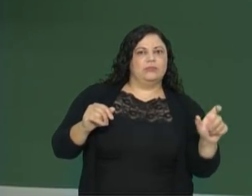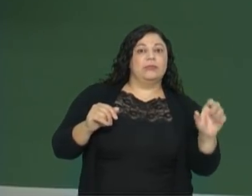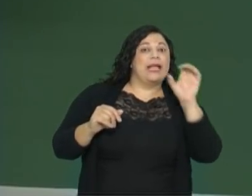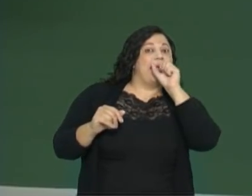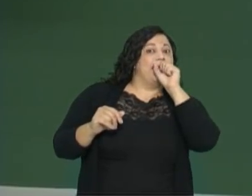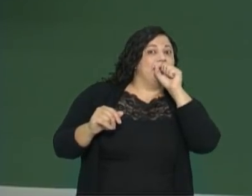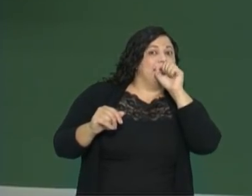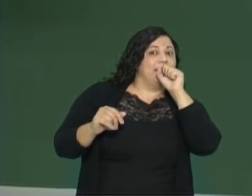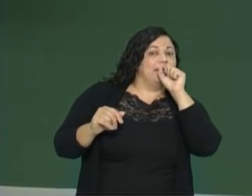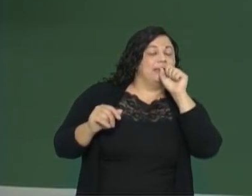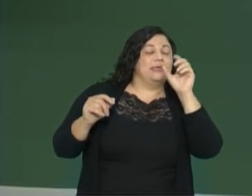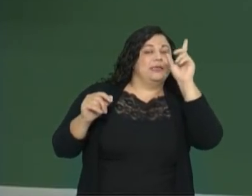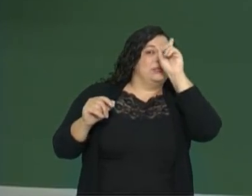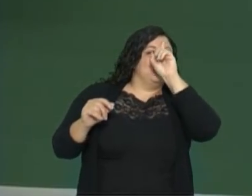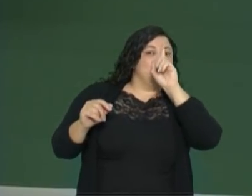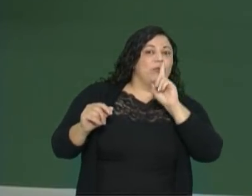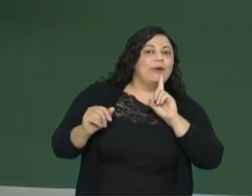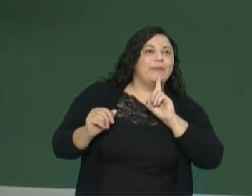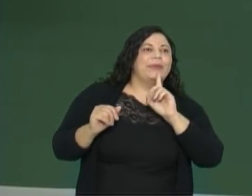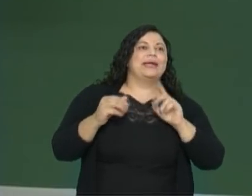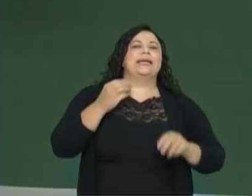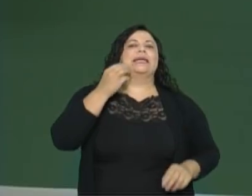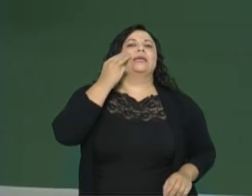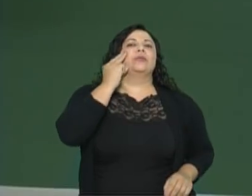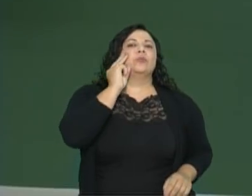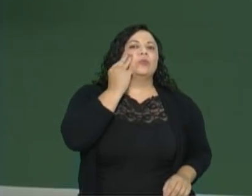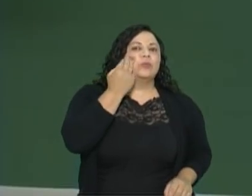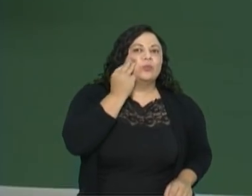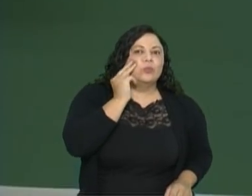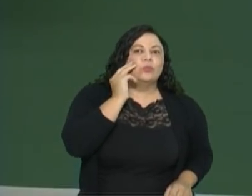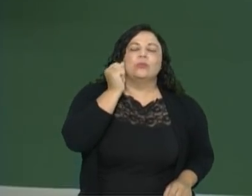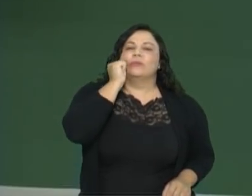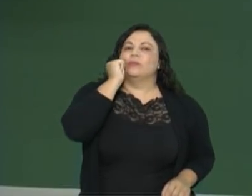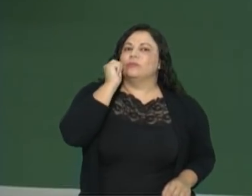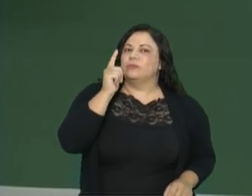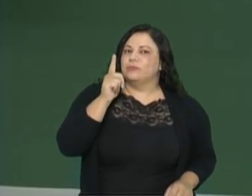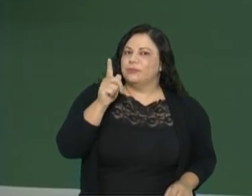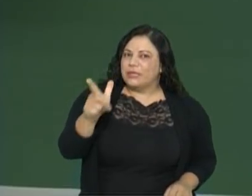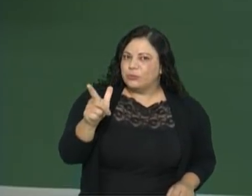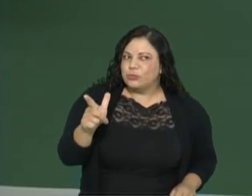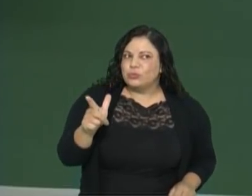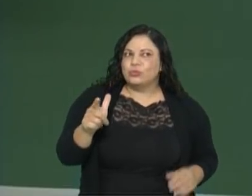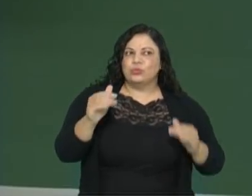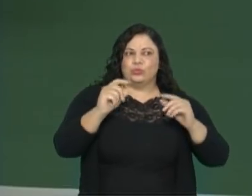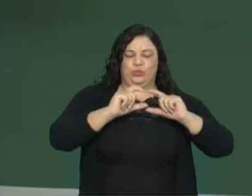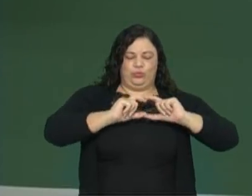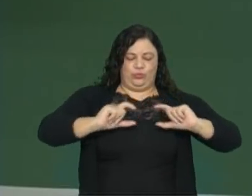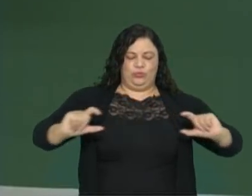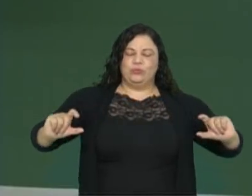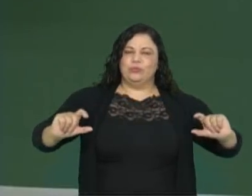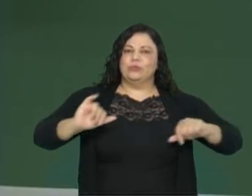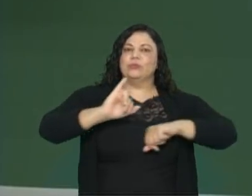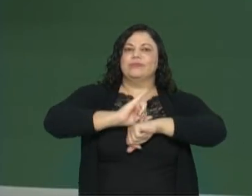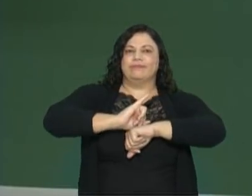laranjinhas, os amarelos, os rosinhas, os azuis e essas duas filas aqui embaixo,